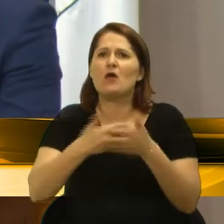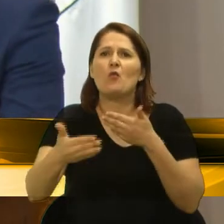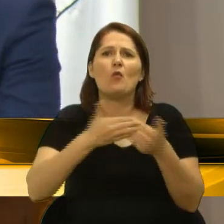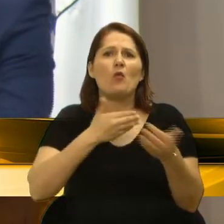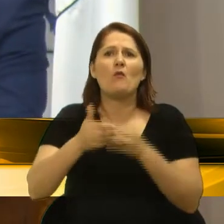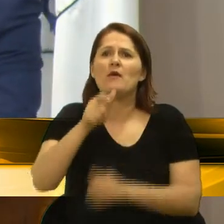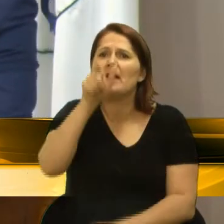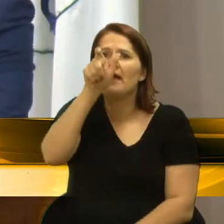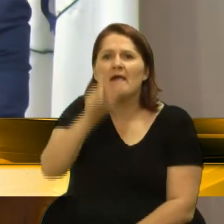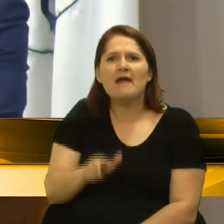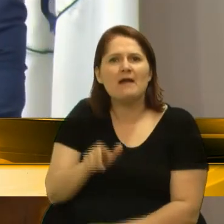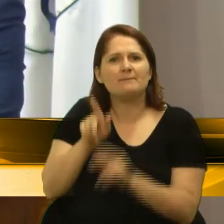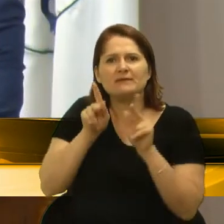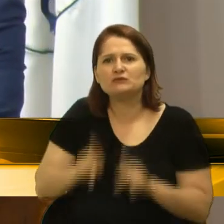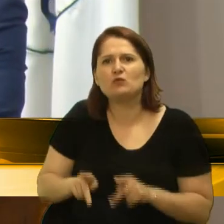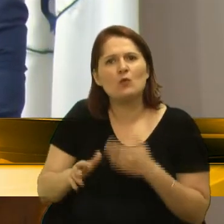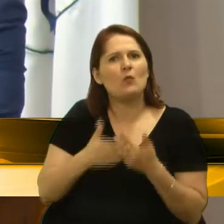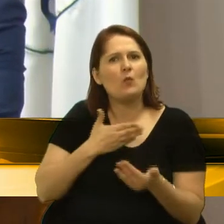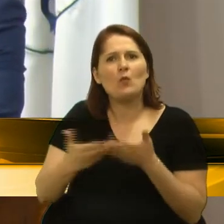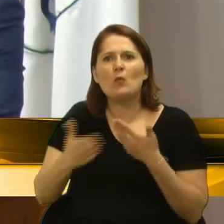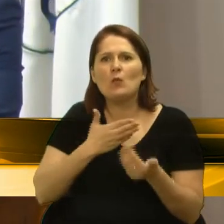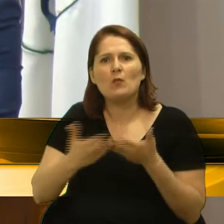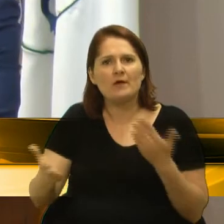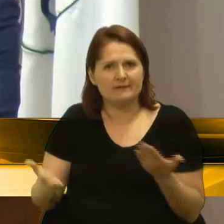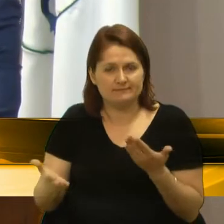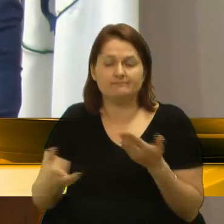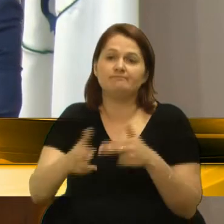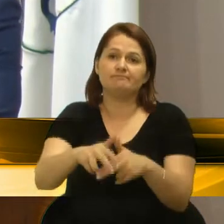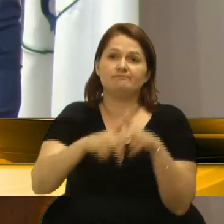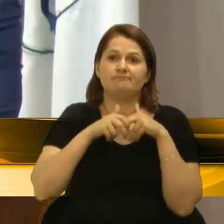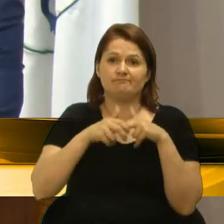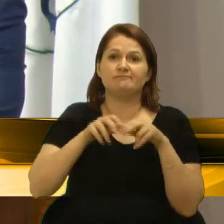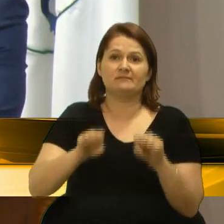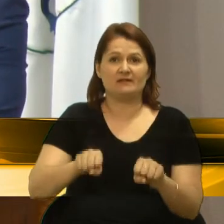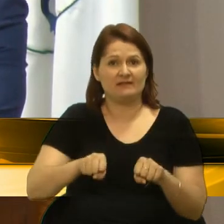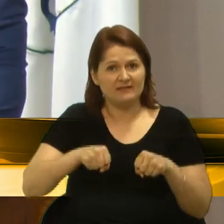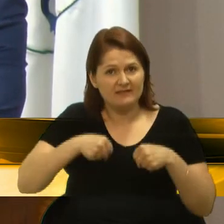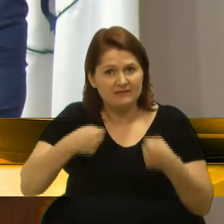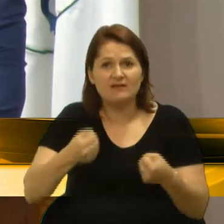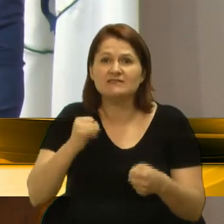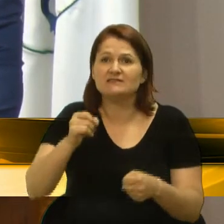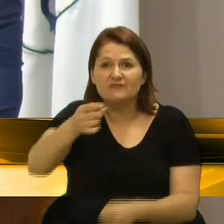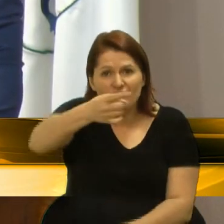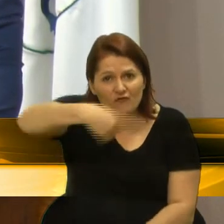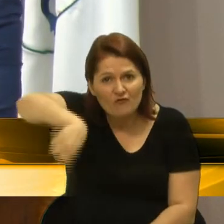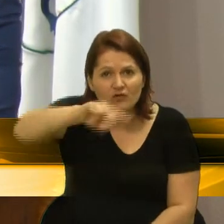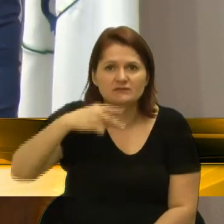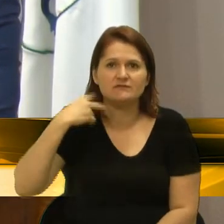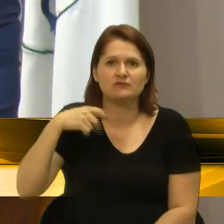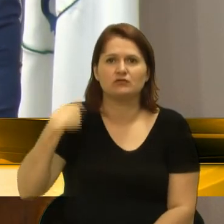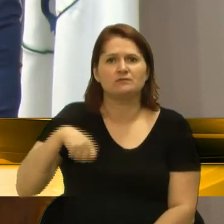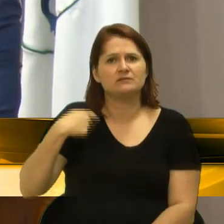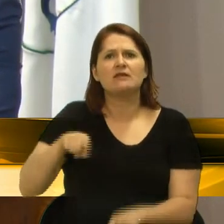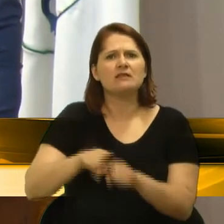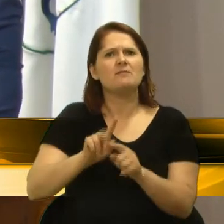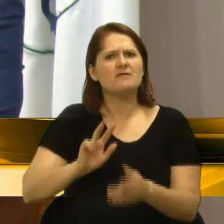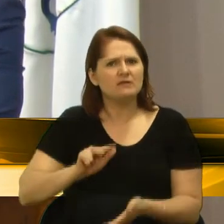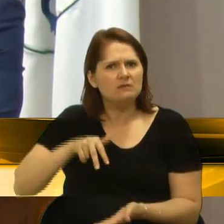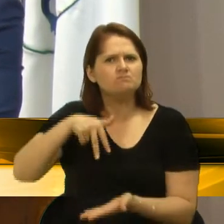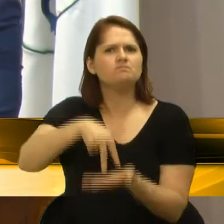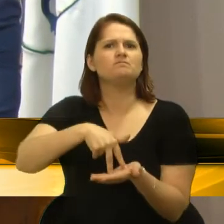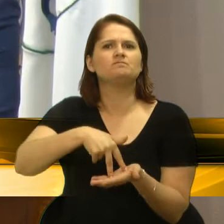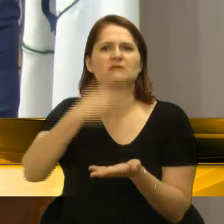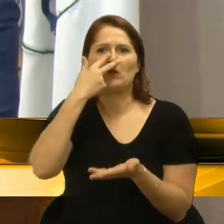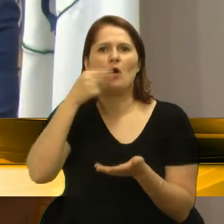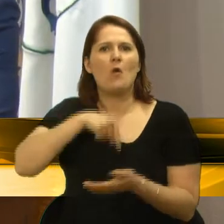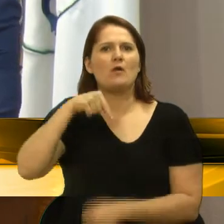nobres edis necessitarem, a defesa estará pronta, sempre firme e nunca retrocederá. Isso vale